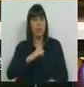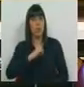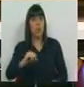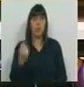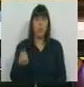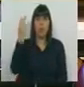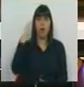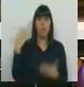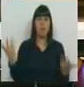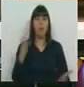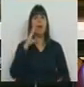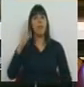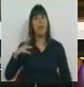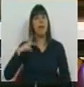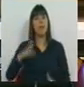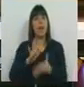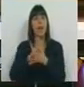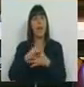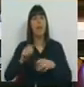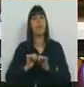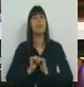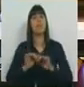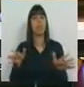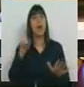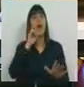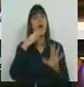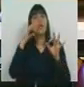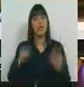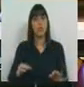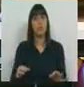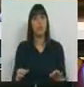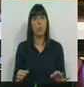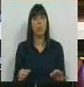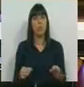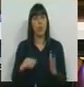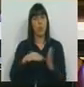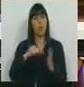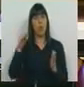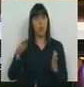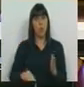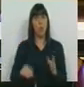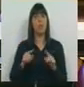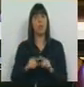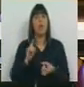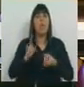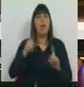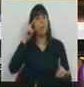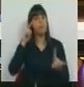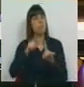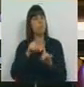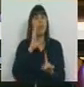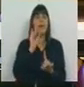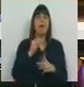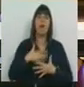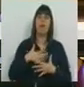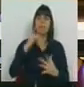o ano passado. É que o Banco de Portugal, na carta circular, assegurou que os contratos, que aquilo que era a pretensão da